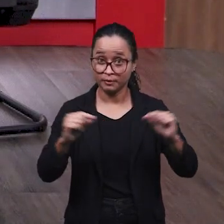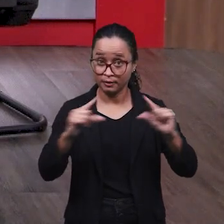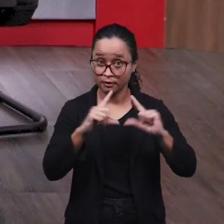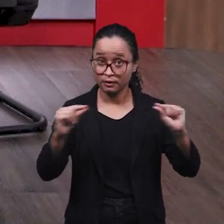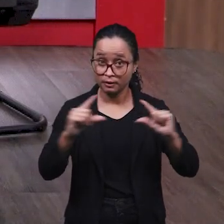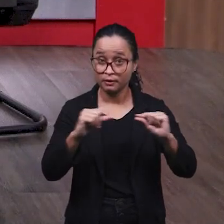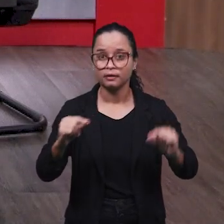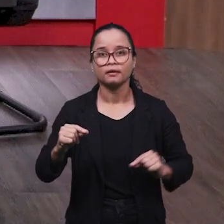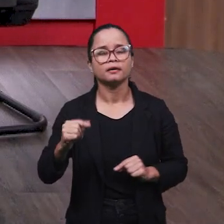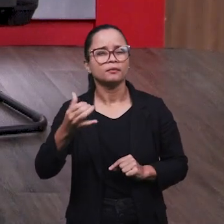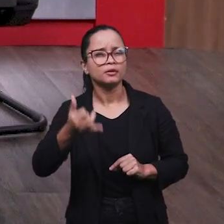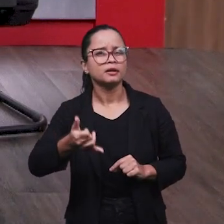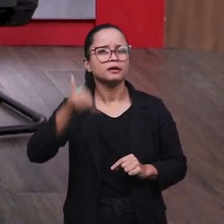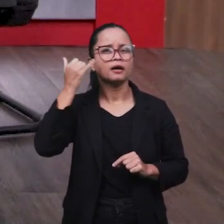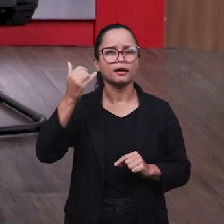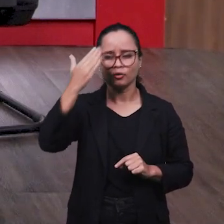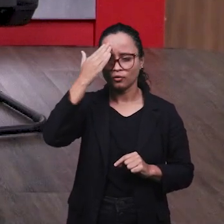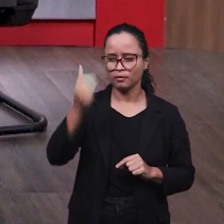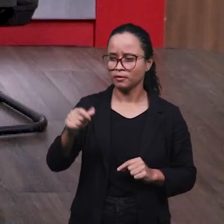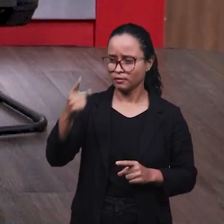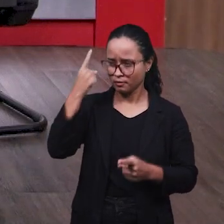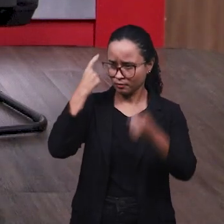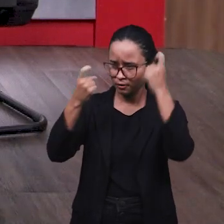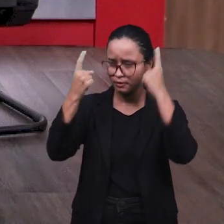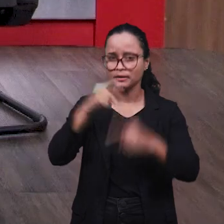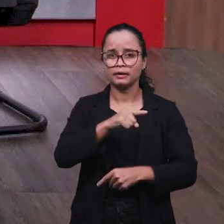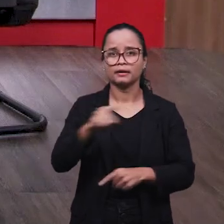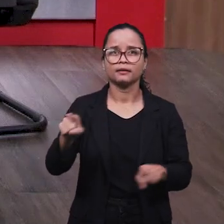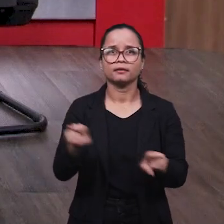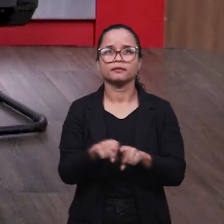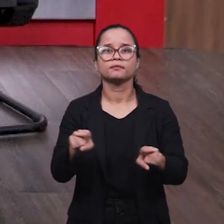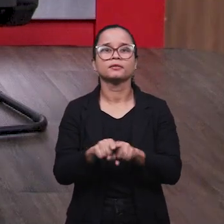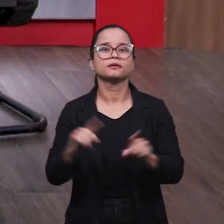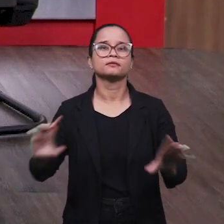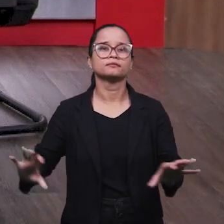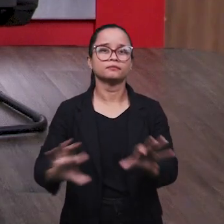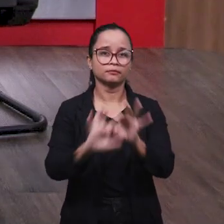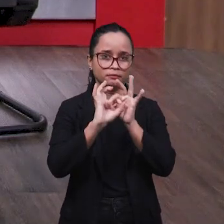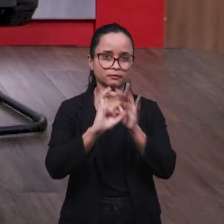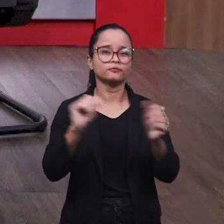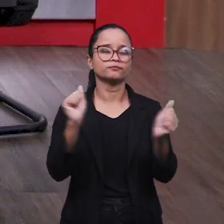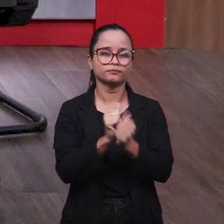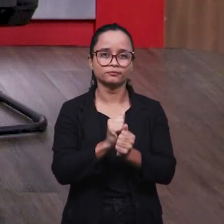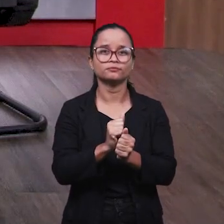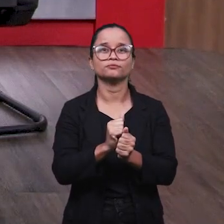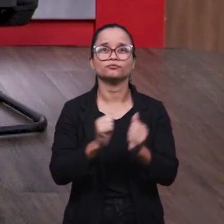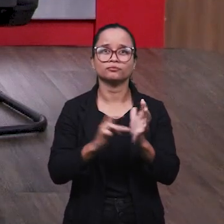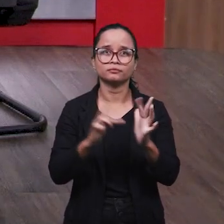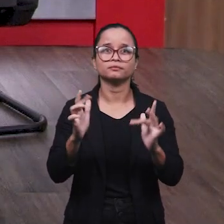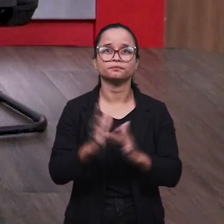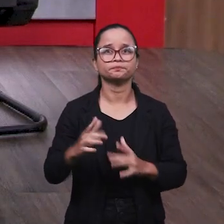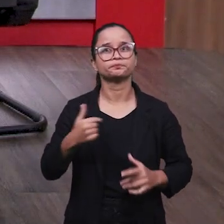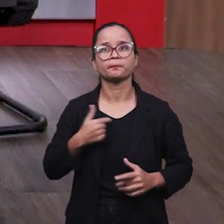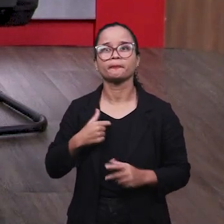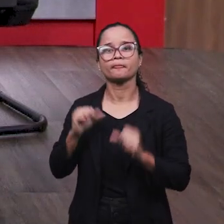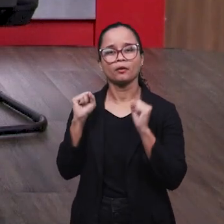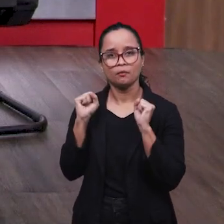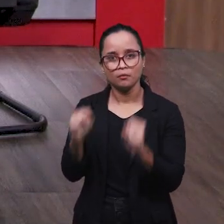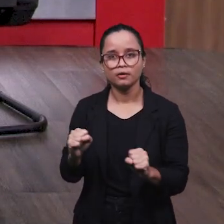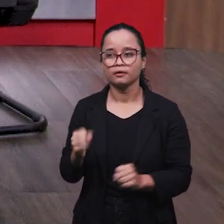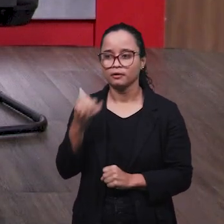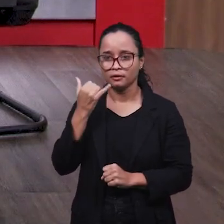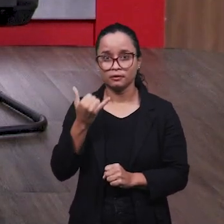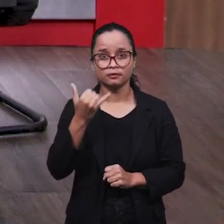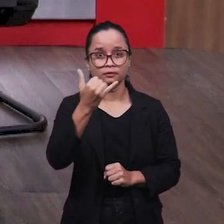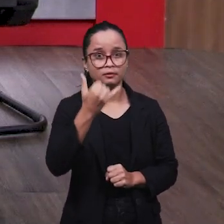estão preocupados com essas pessoas, de que elas também sejam integradas ao corpo de Cristo. Eu posso dar o seu